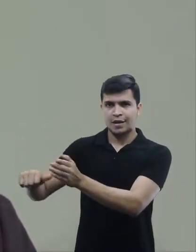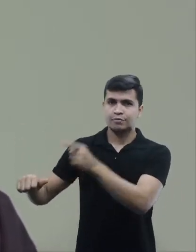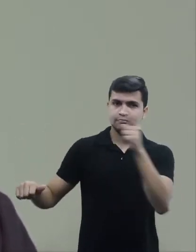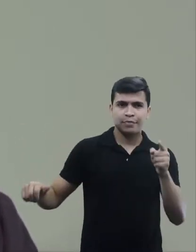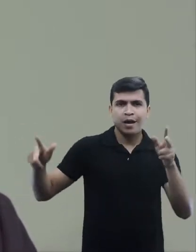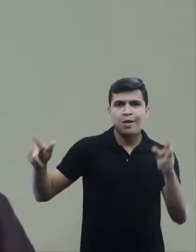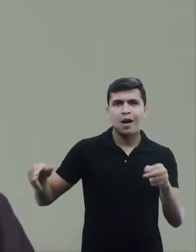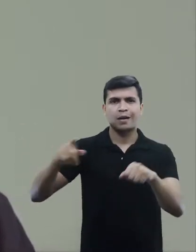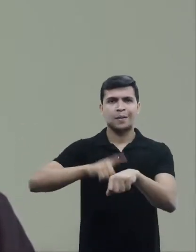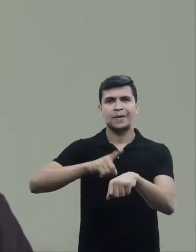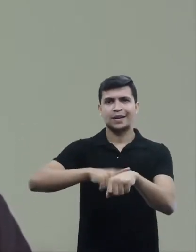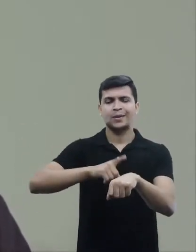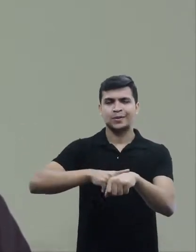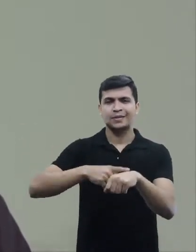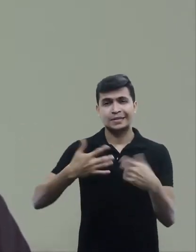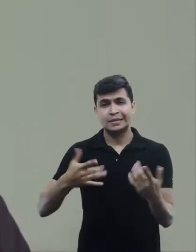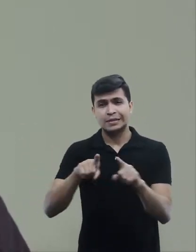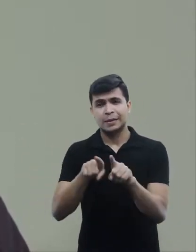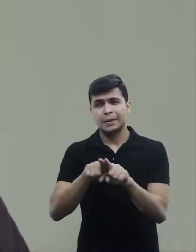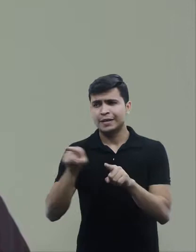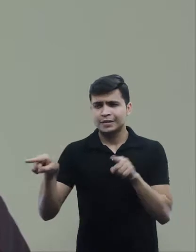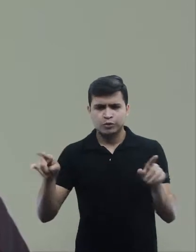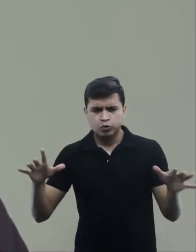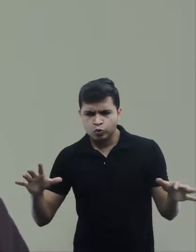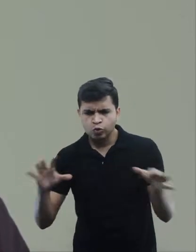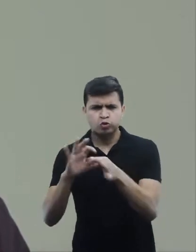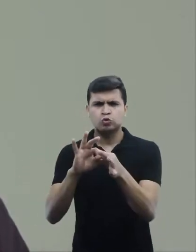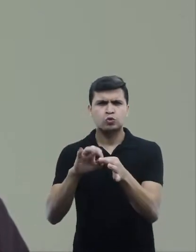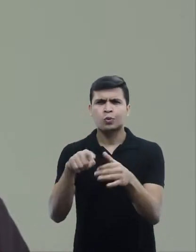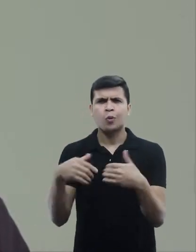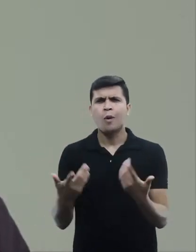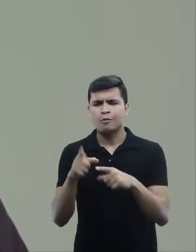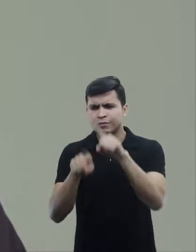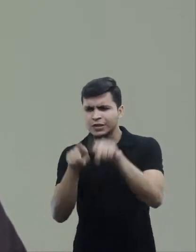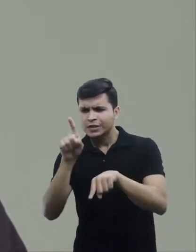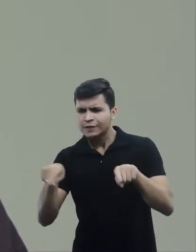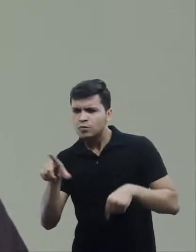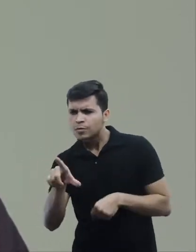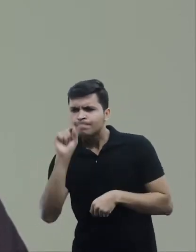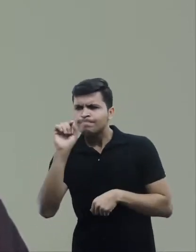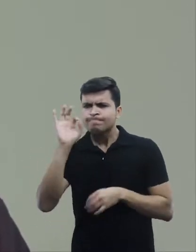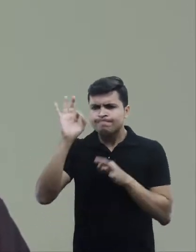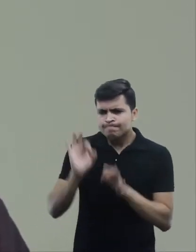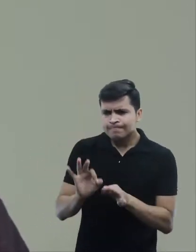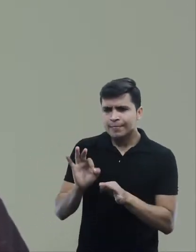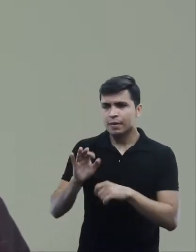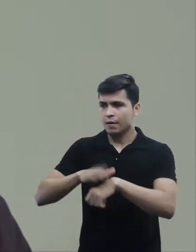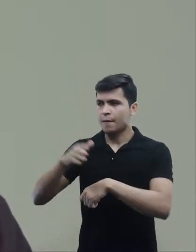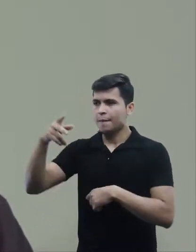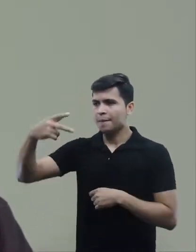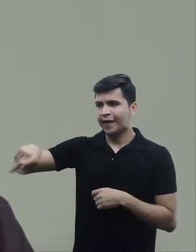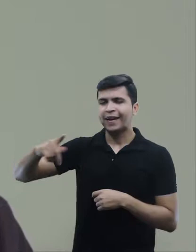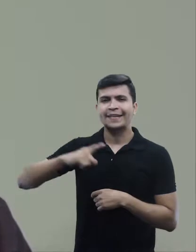dele e como chega a um consenso em conjunto com o estudante sobre qual é o degrau mais